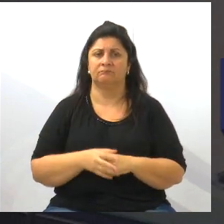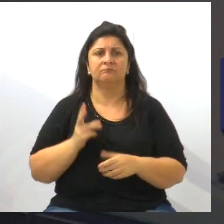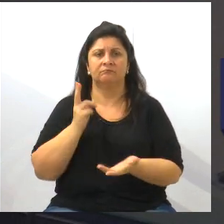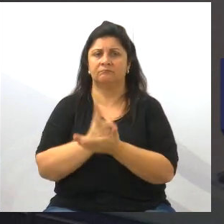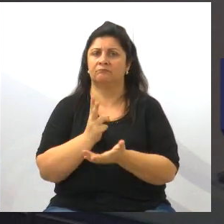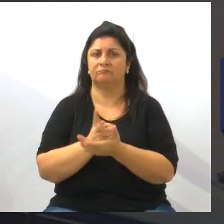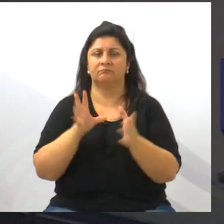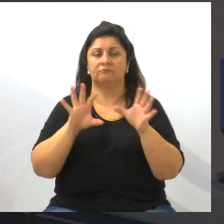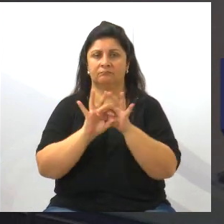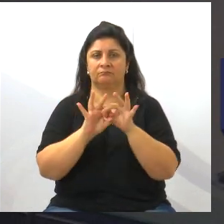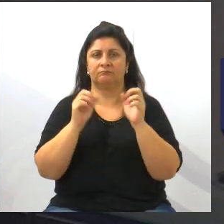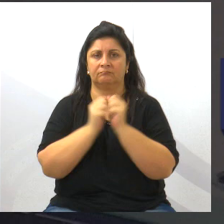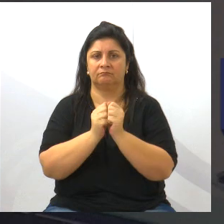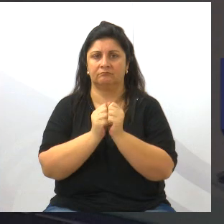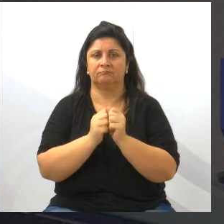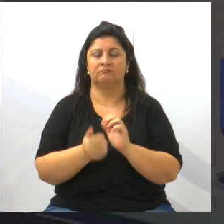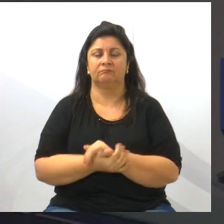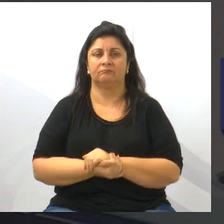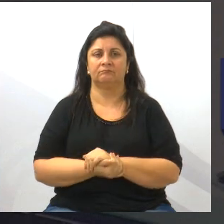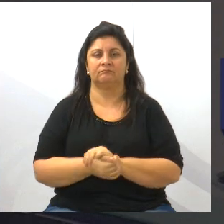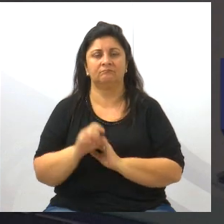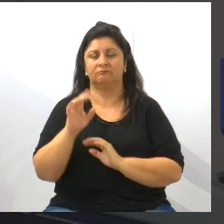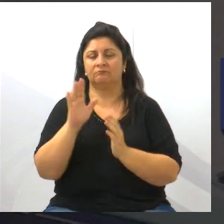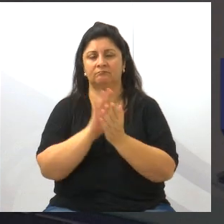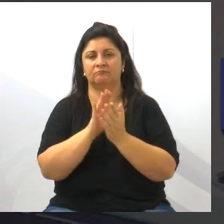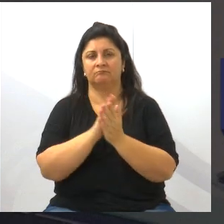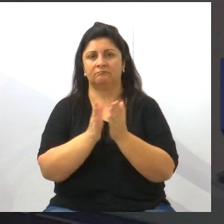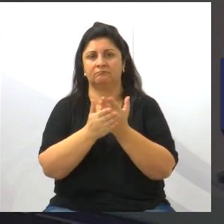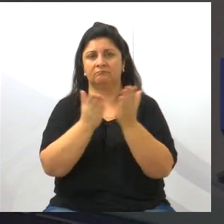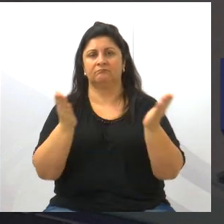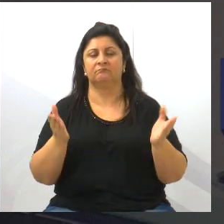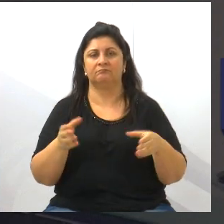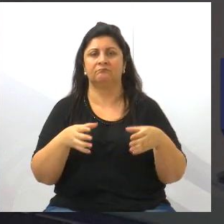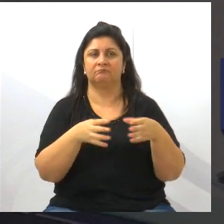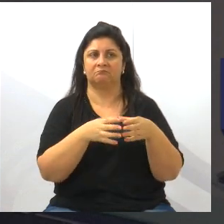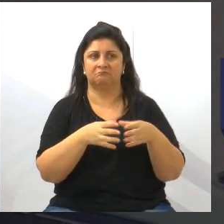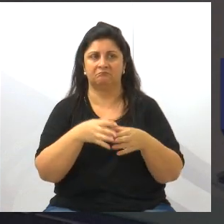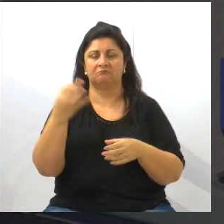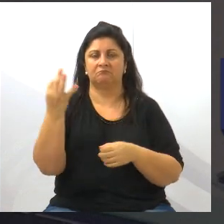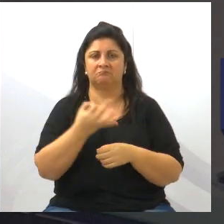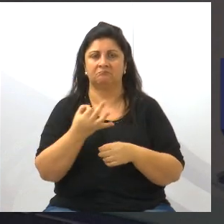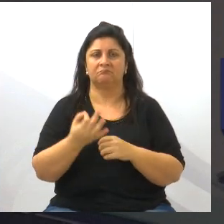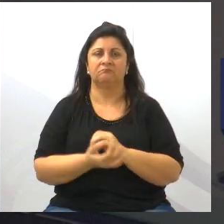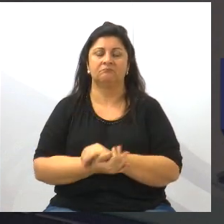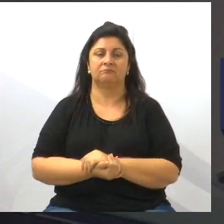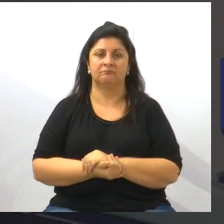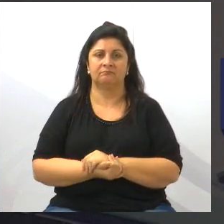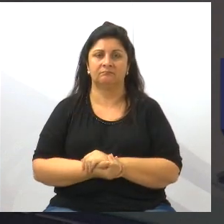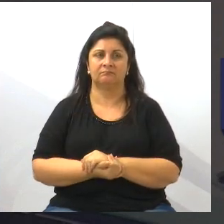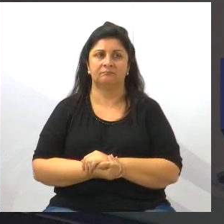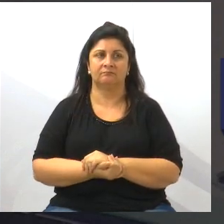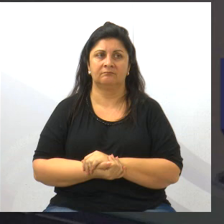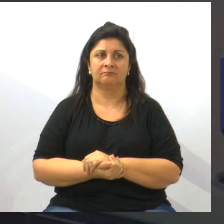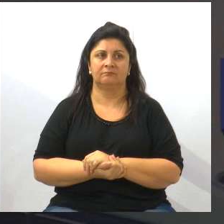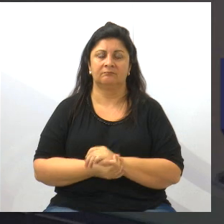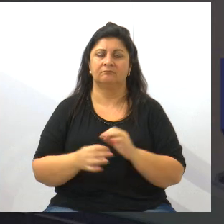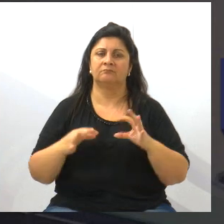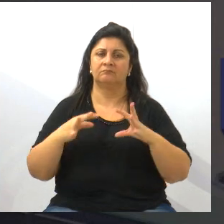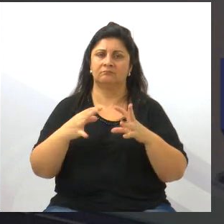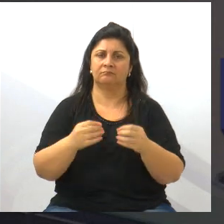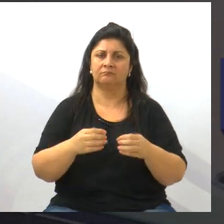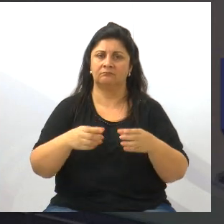juntos. Então, tenho que só dar um parabéns a você, essa grande equipe da Prefeitura aí, em todos os setores, que tem